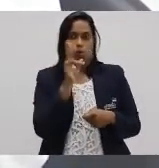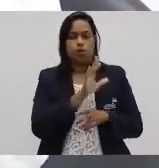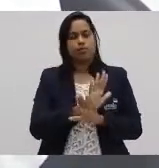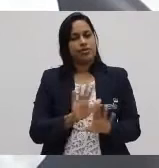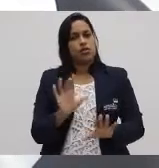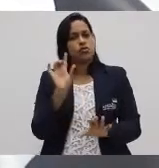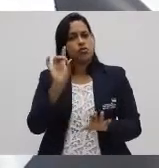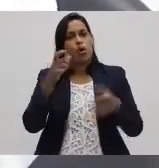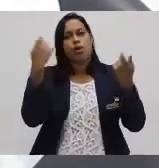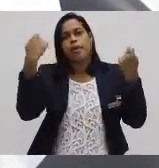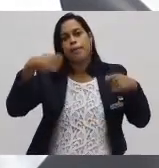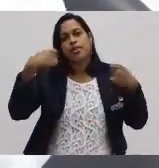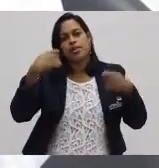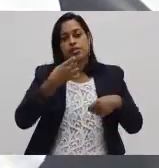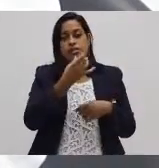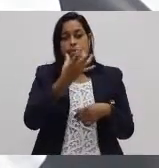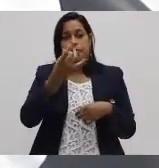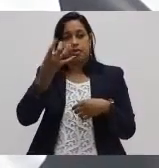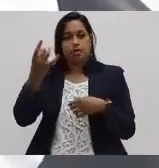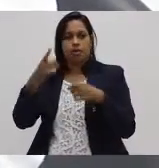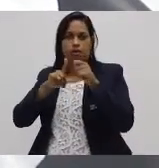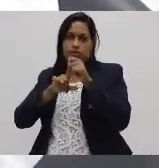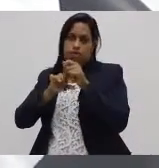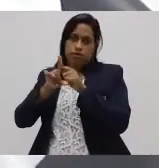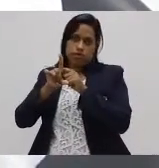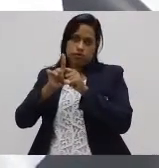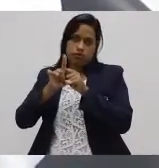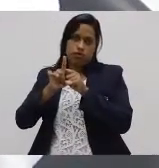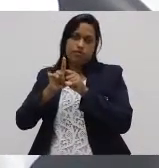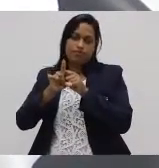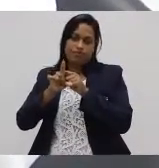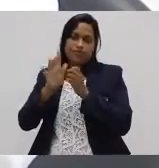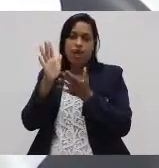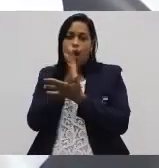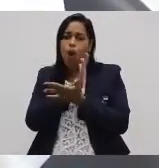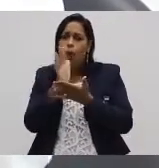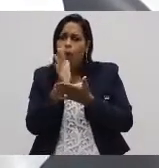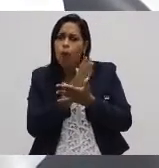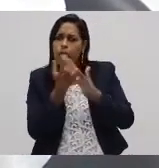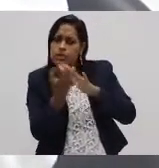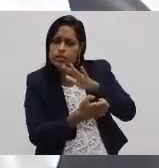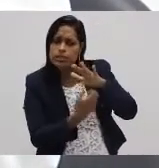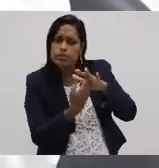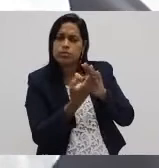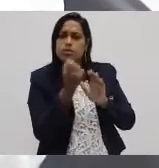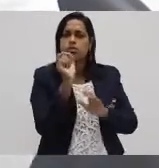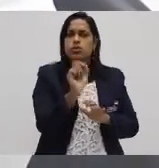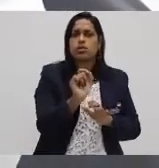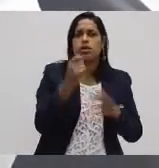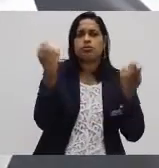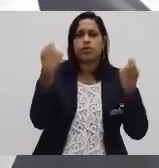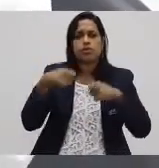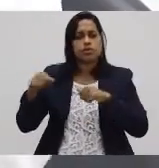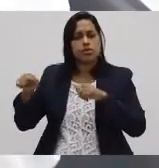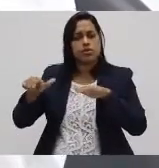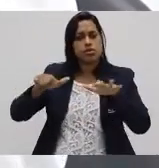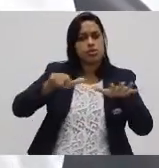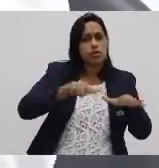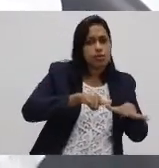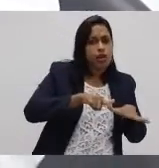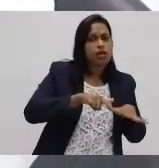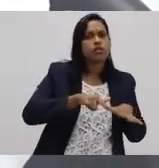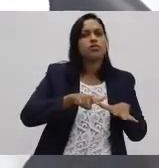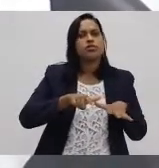que é necessário para cada mês. Algumas empresas trabalham com aquilo que é necessário para cada semana, intervalos maiores ou